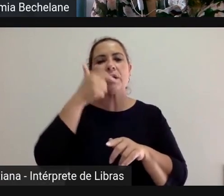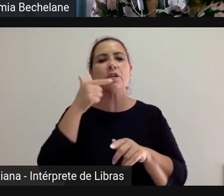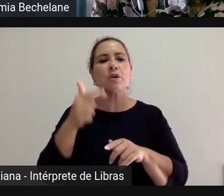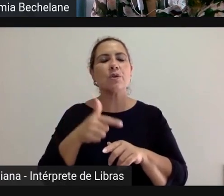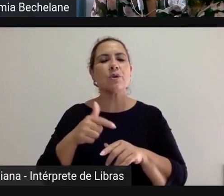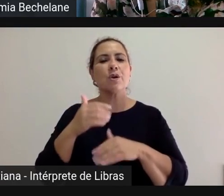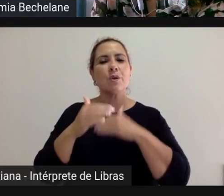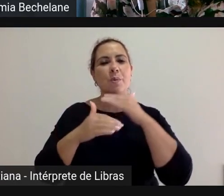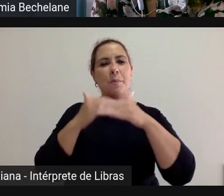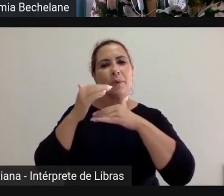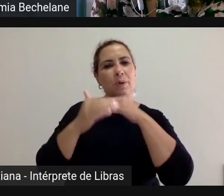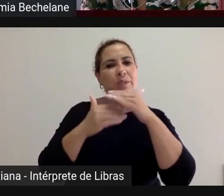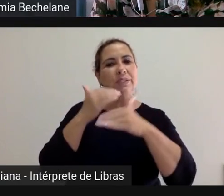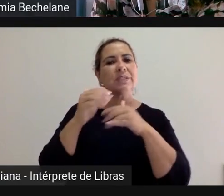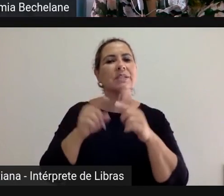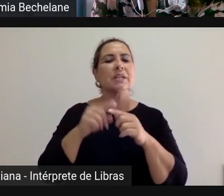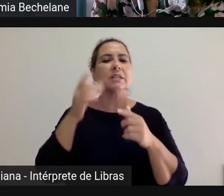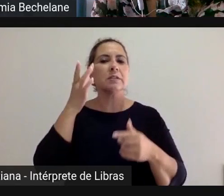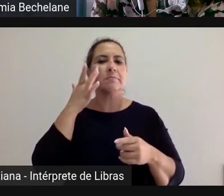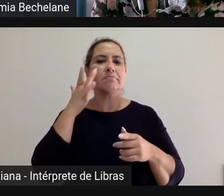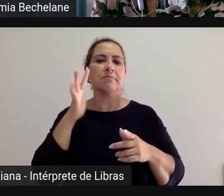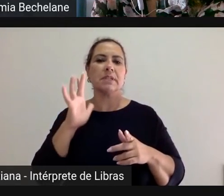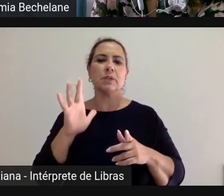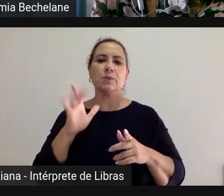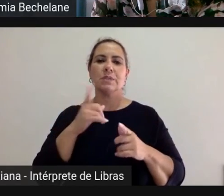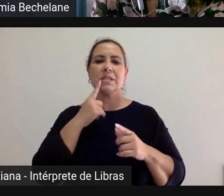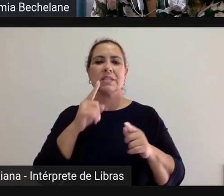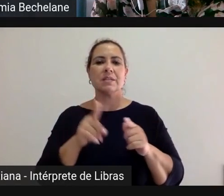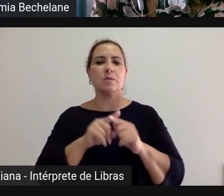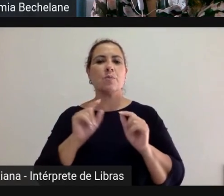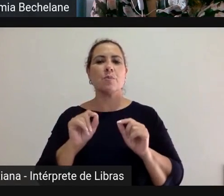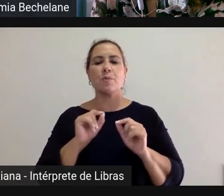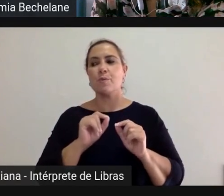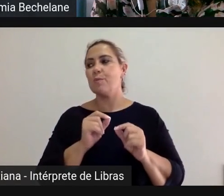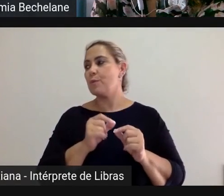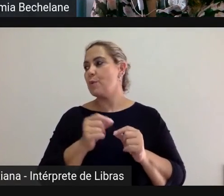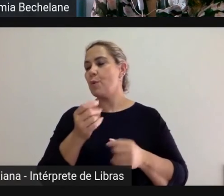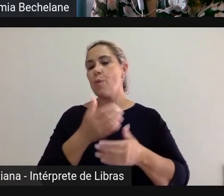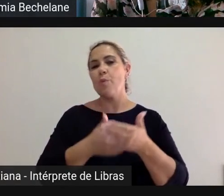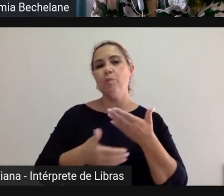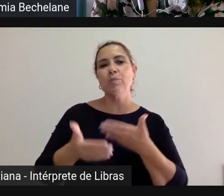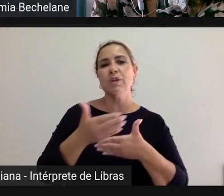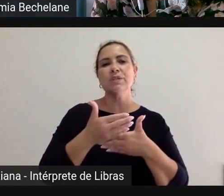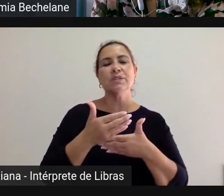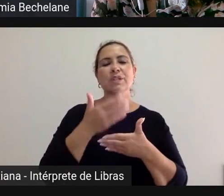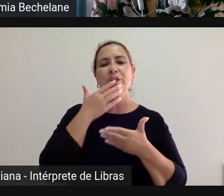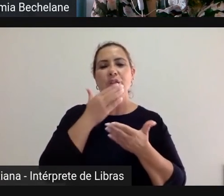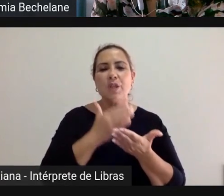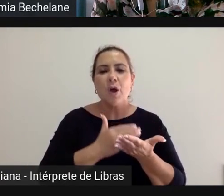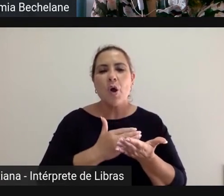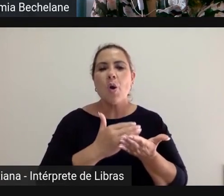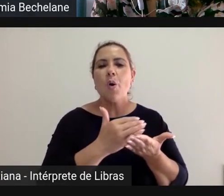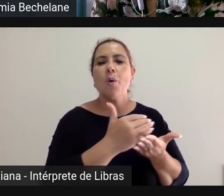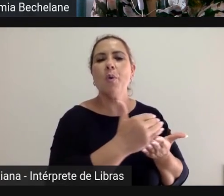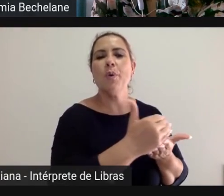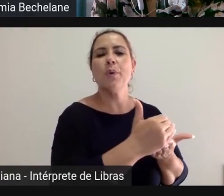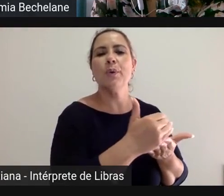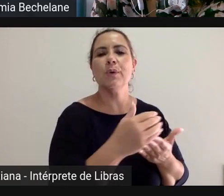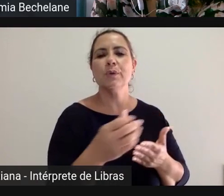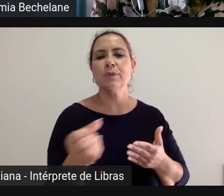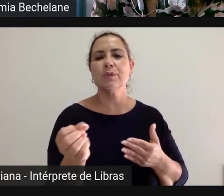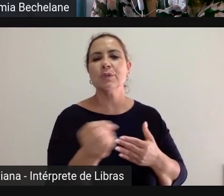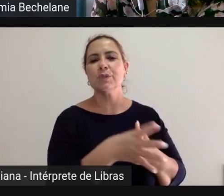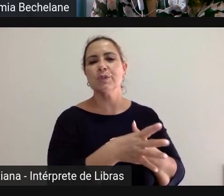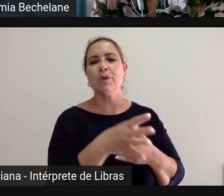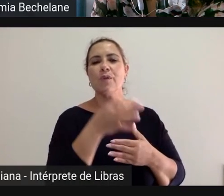os canais, e quem sabe até isso possa vir a ser um embrião de novas